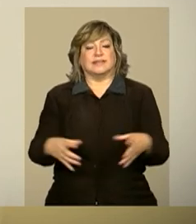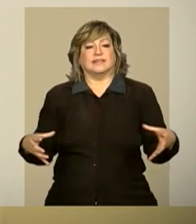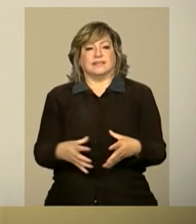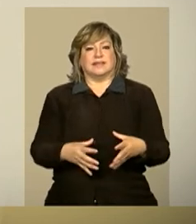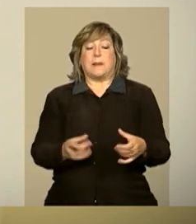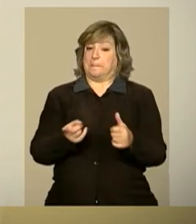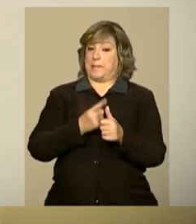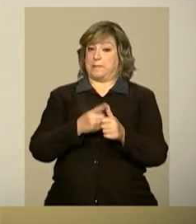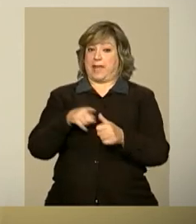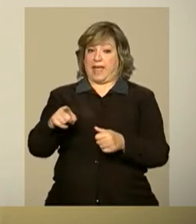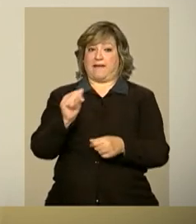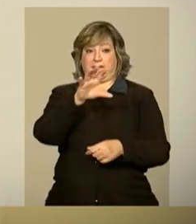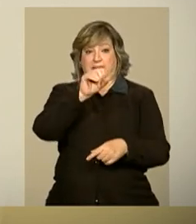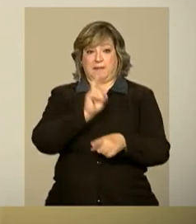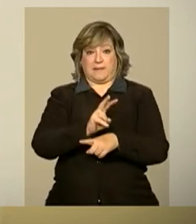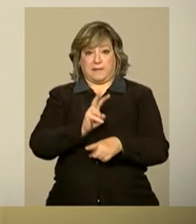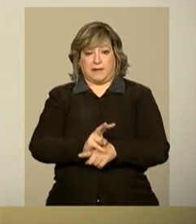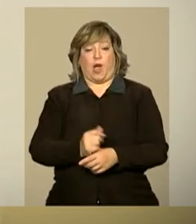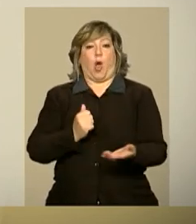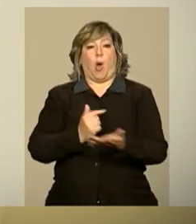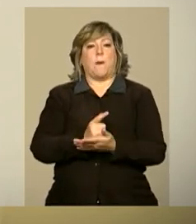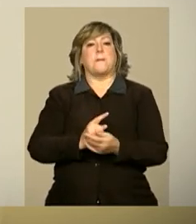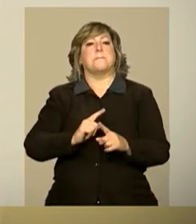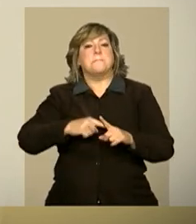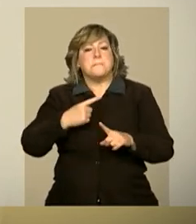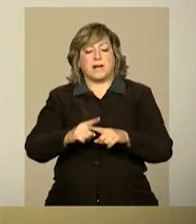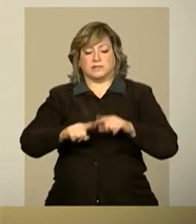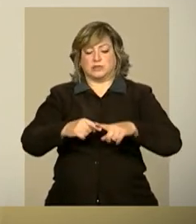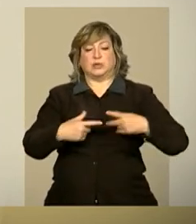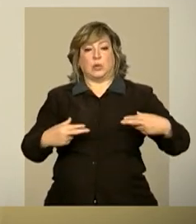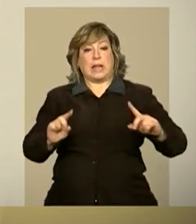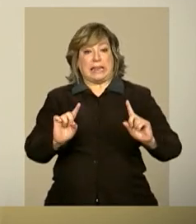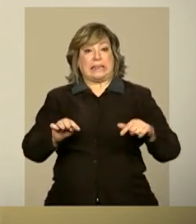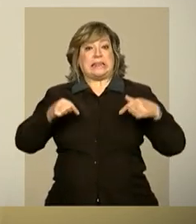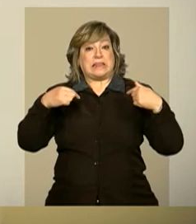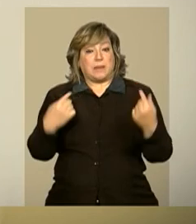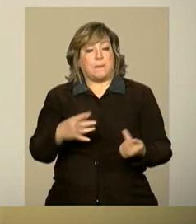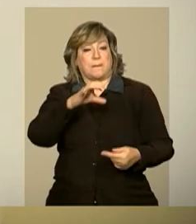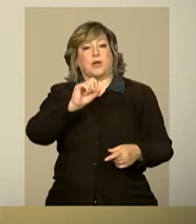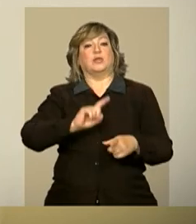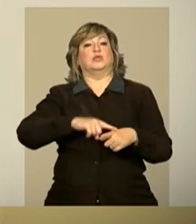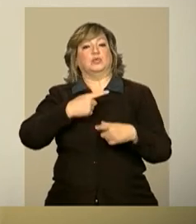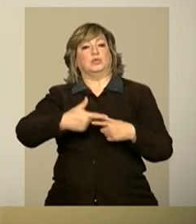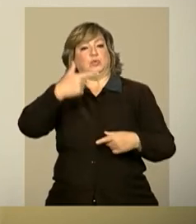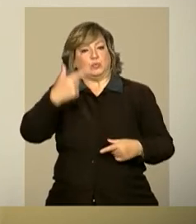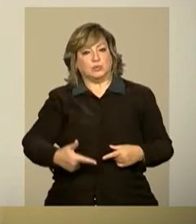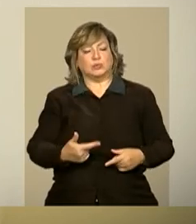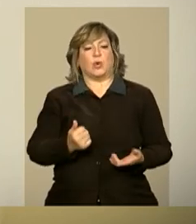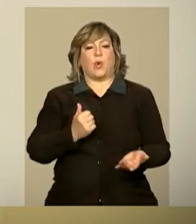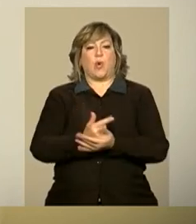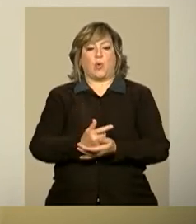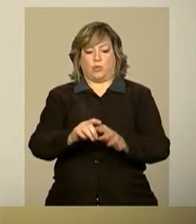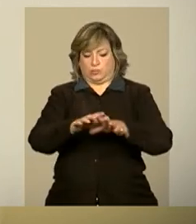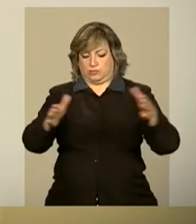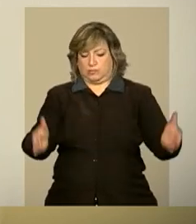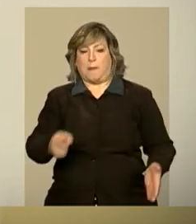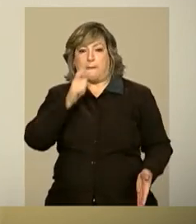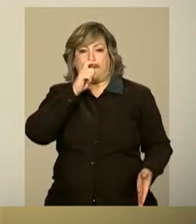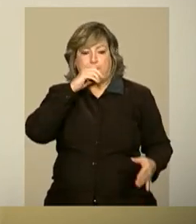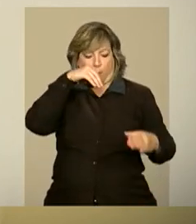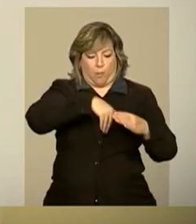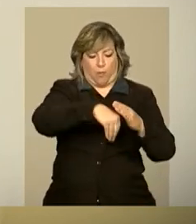Primeiro ela fez um empréstimo para comprar mais mercadoria depois tomou um segundo empréstimo e comprou um free e